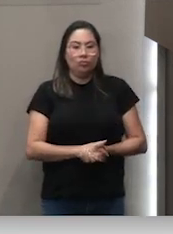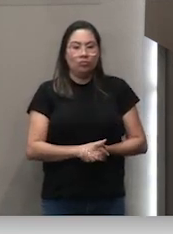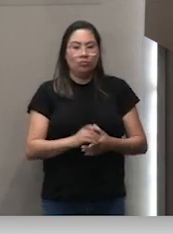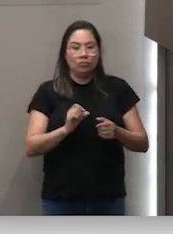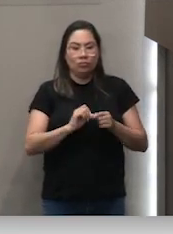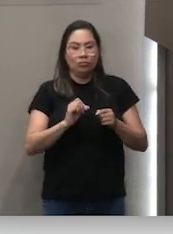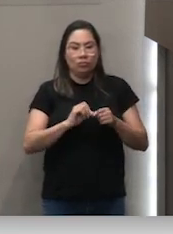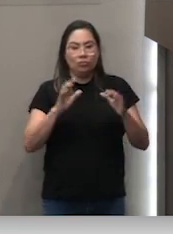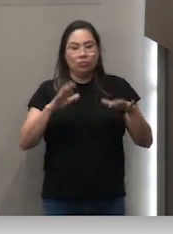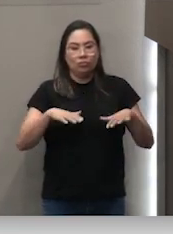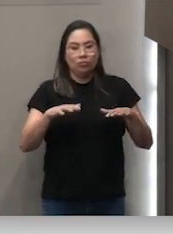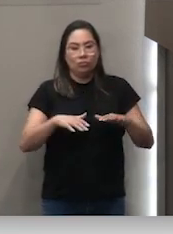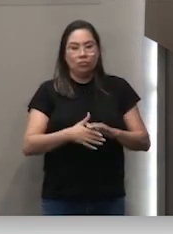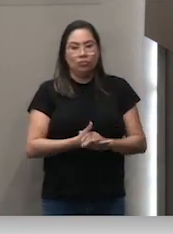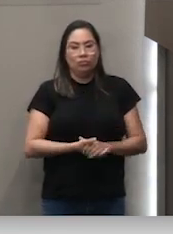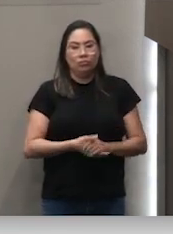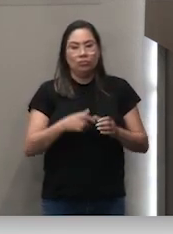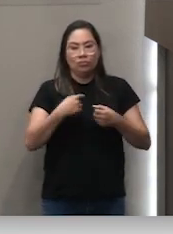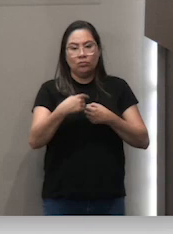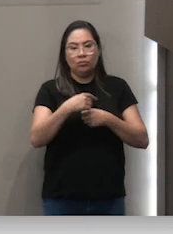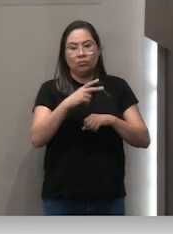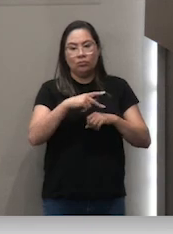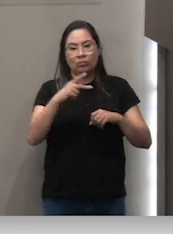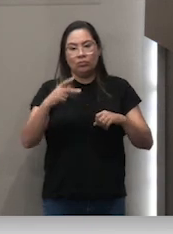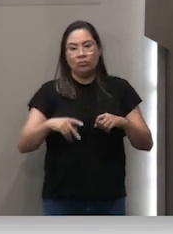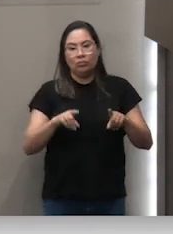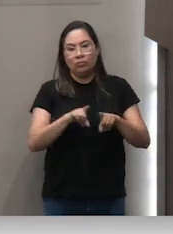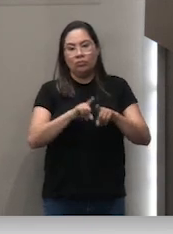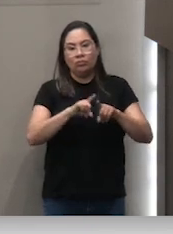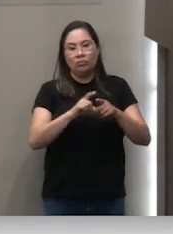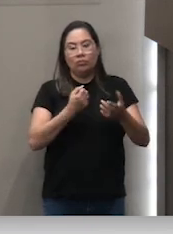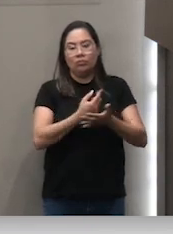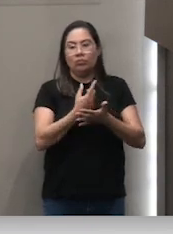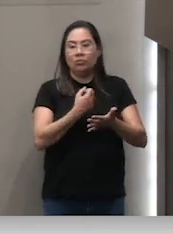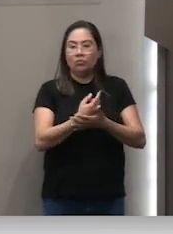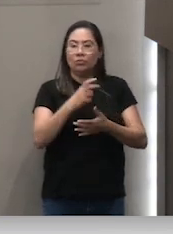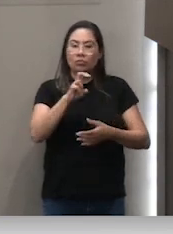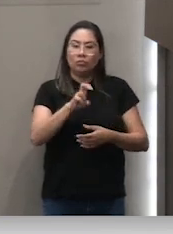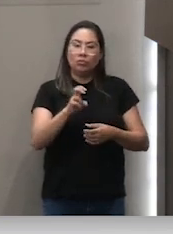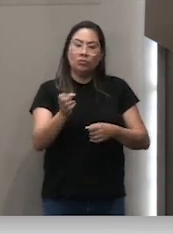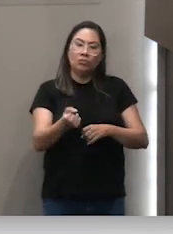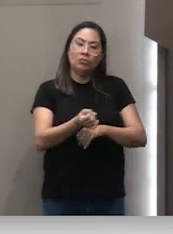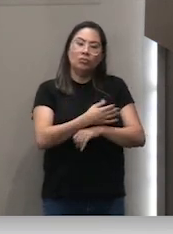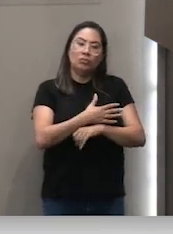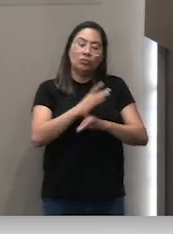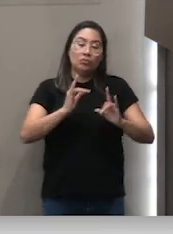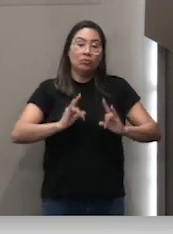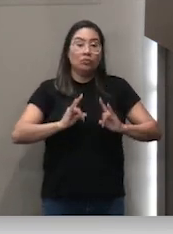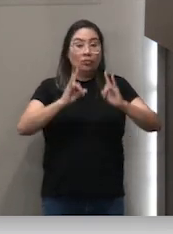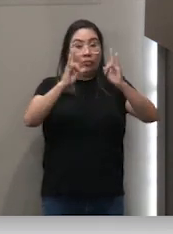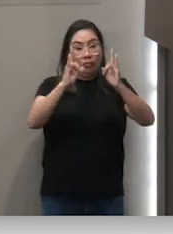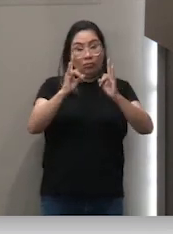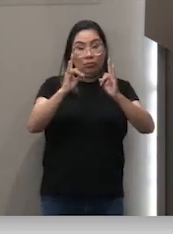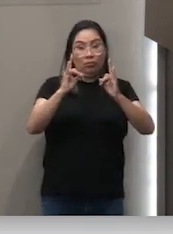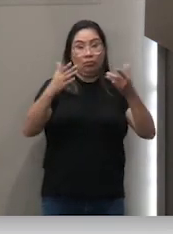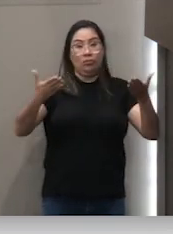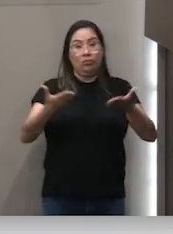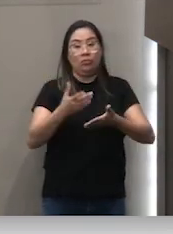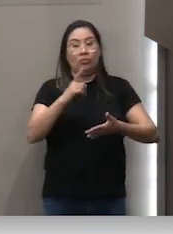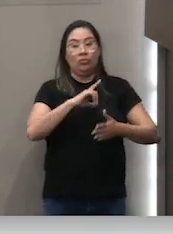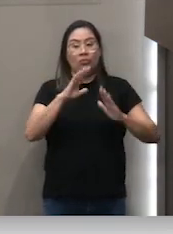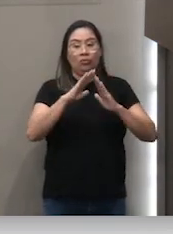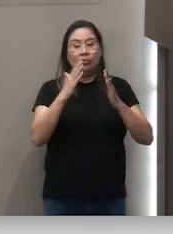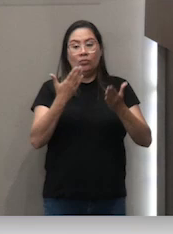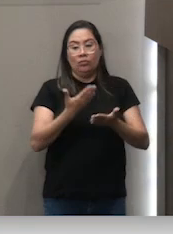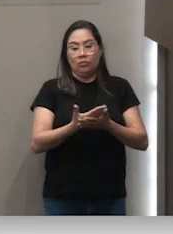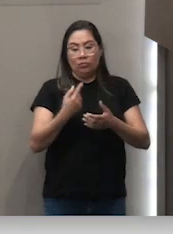destinação. Também o município de Passo Fundo aqui está adquirindo 5 novos espaços ou 5 prédios onde hoje tem escolas